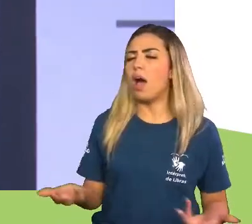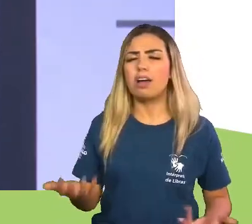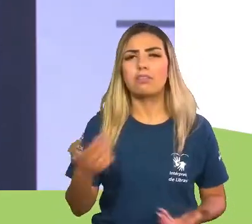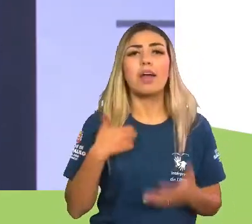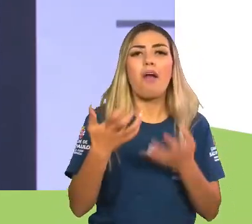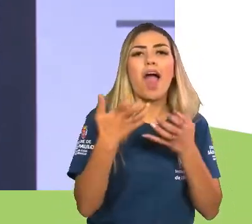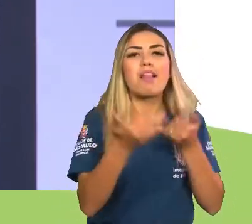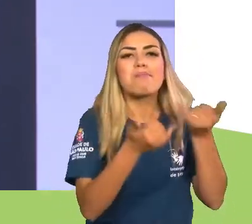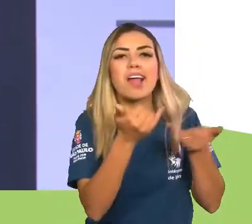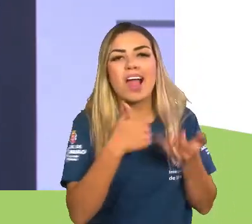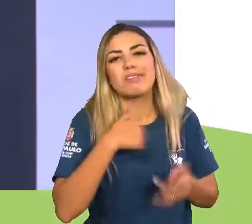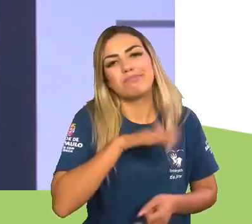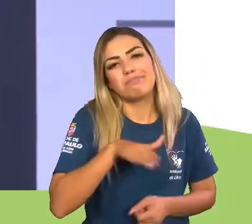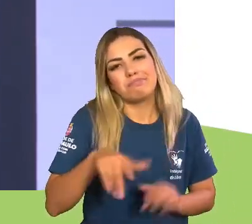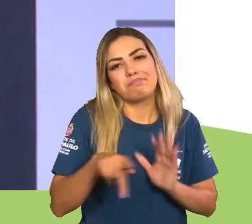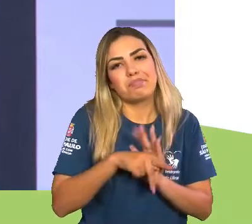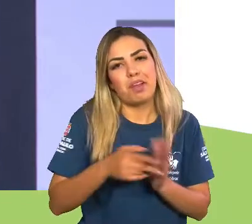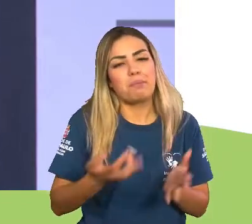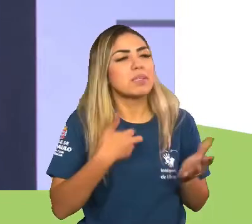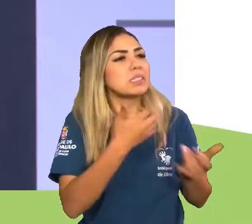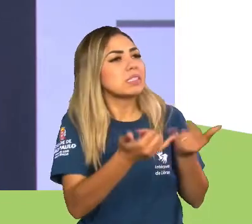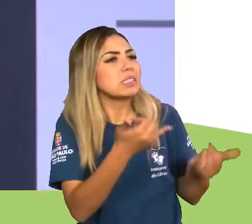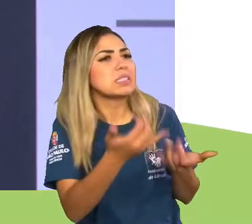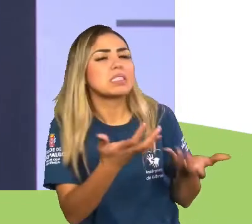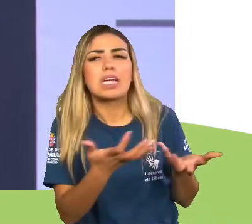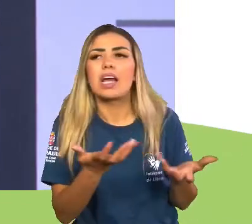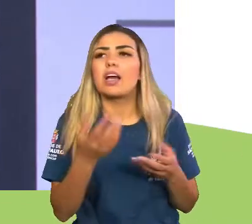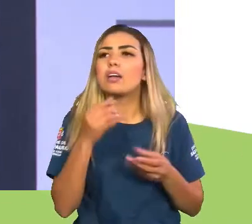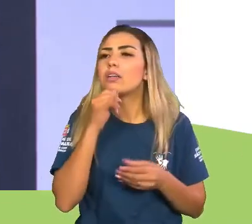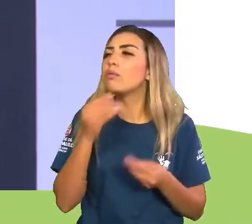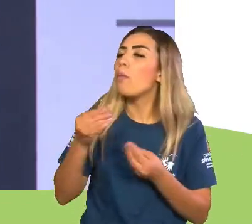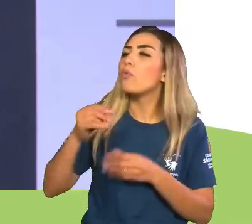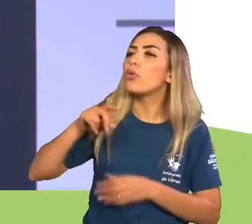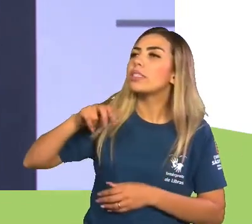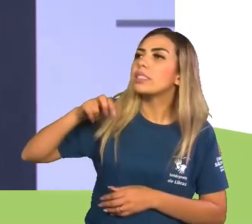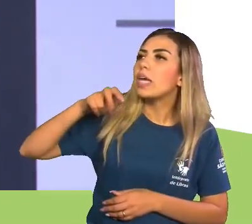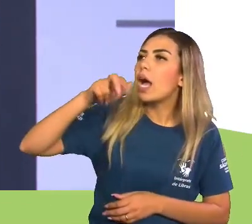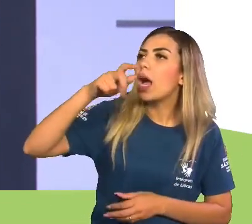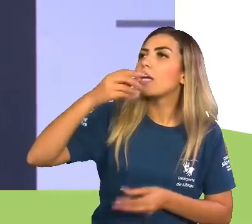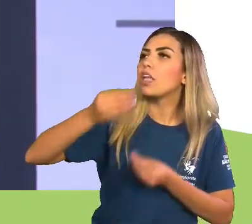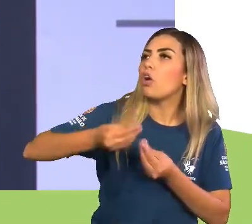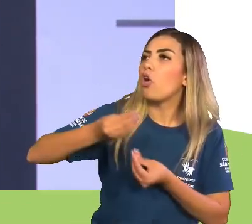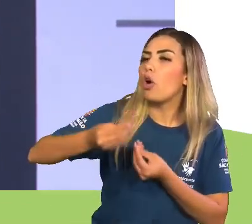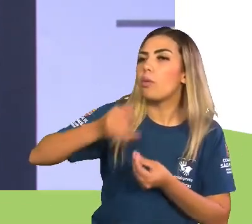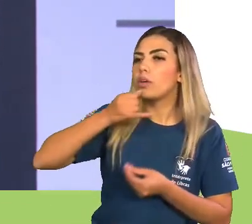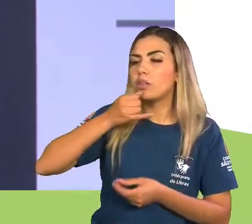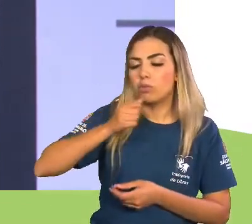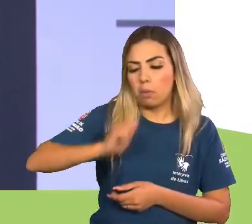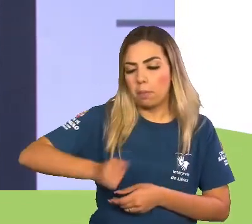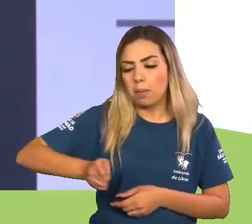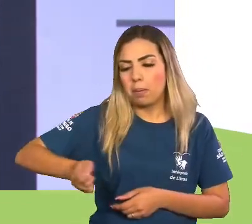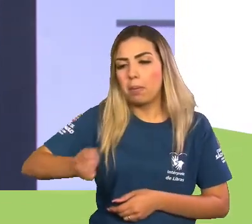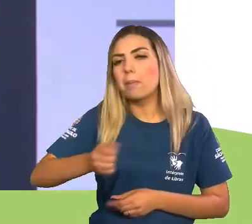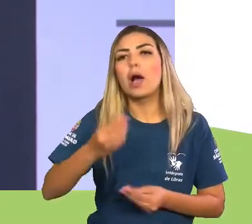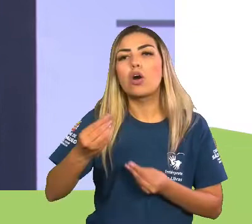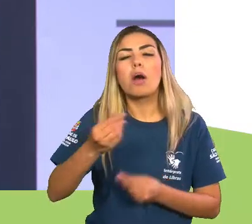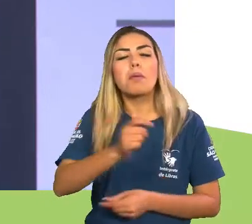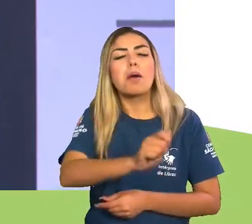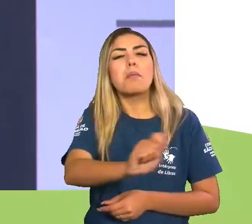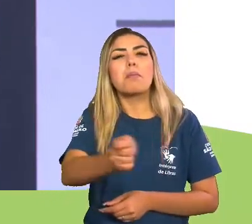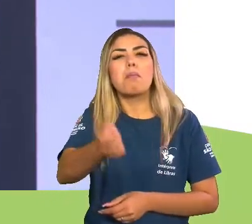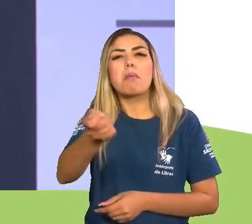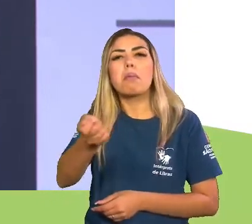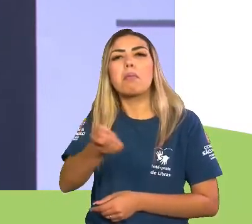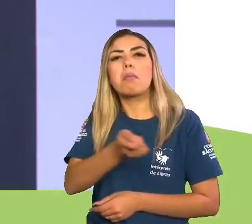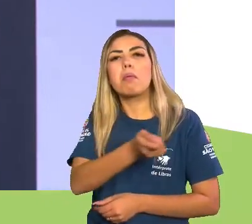era como subir uma escada, né? Como era jogar bengala, tocar bengala na parede. E